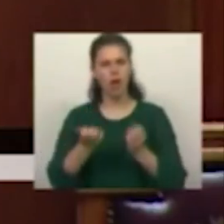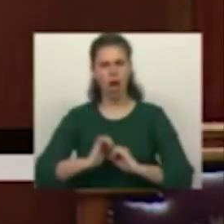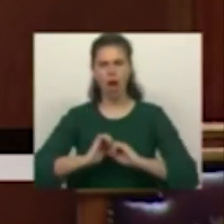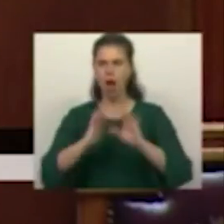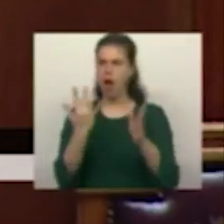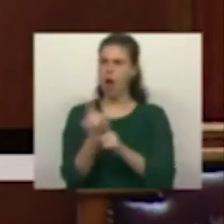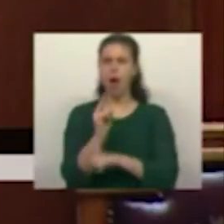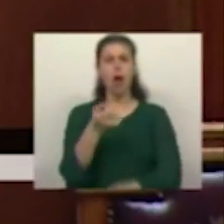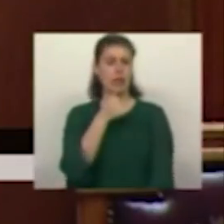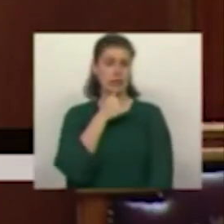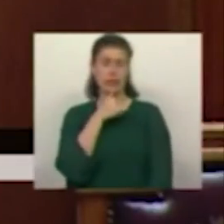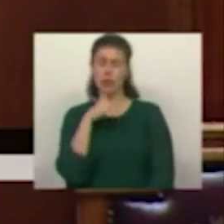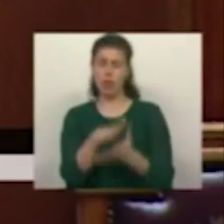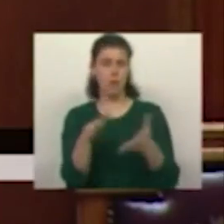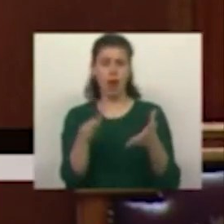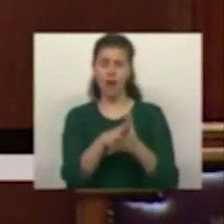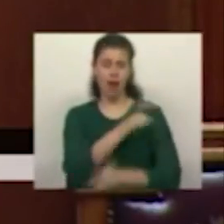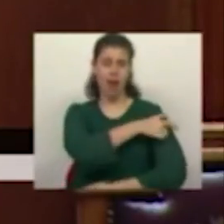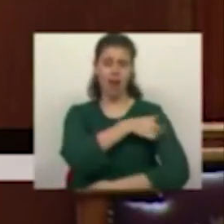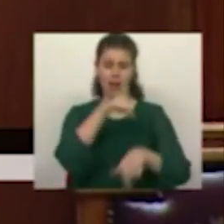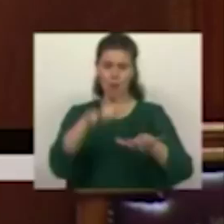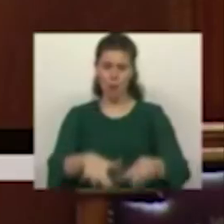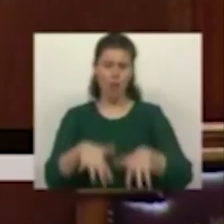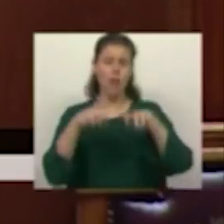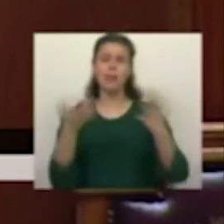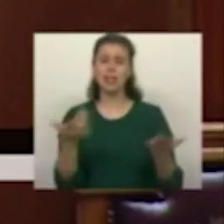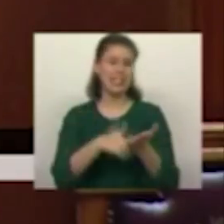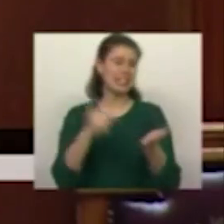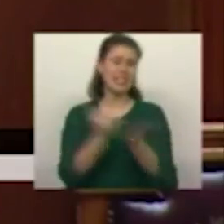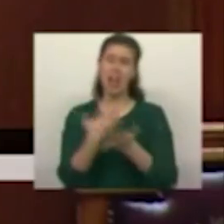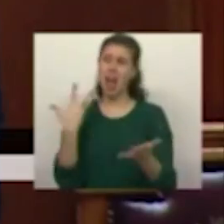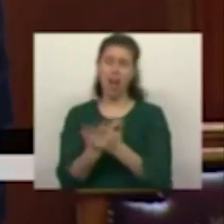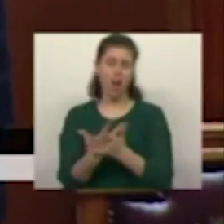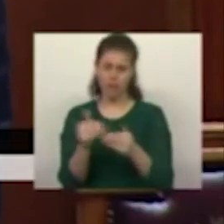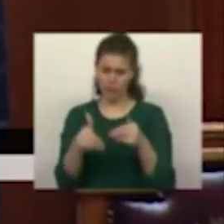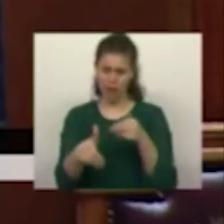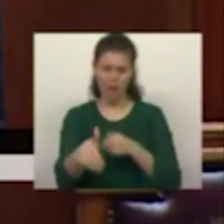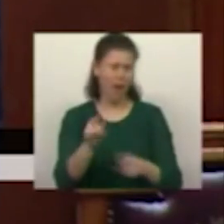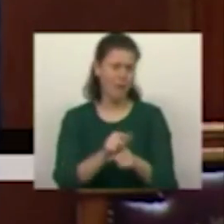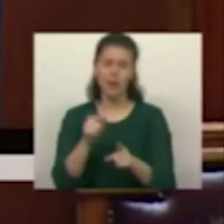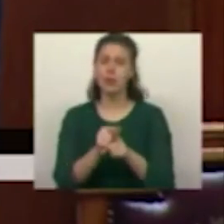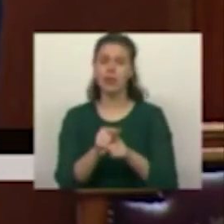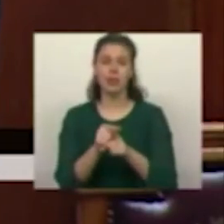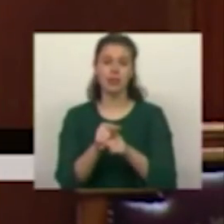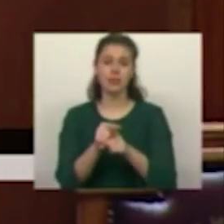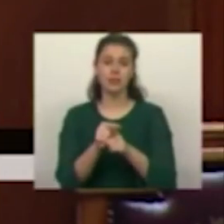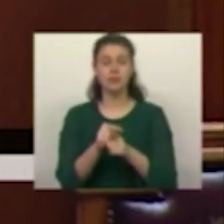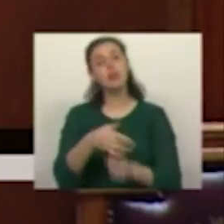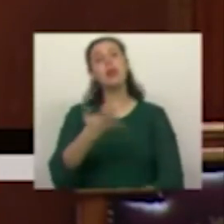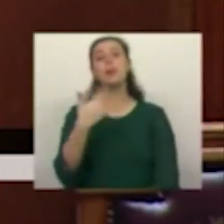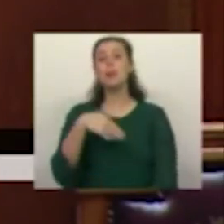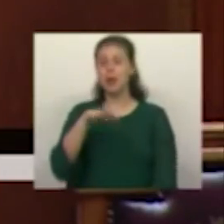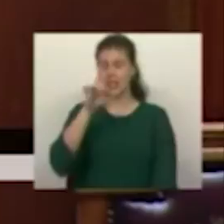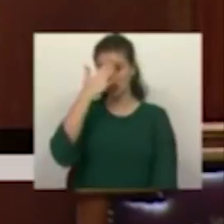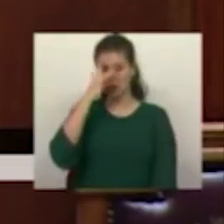obviamente, aquela que é a decisão da maioria representada no Parlamento. Foi sempre assim e continuará a ser assim. Entendemos, no